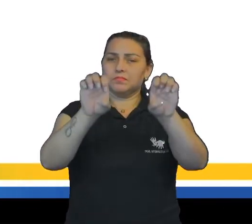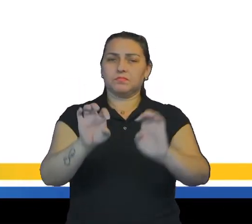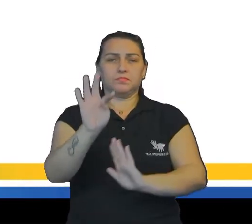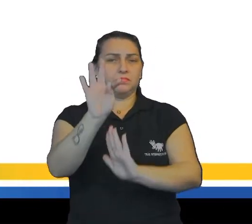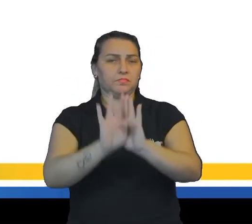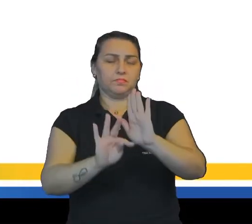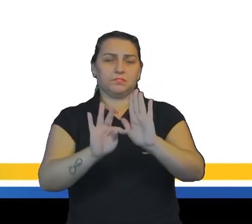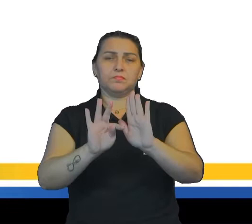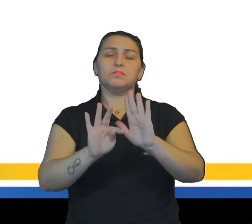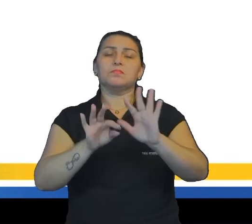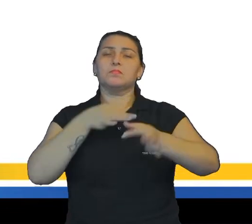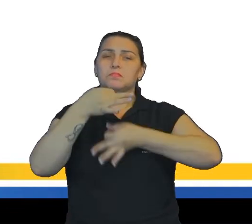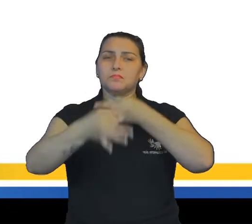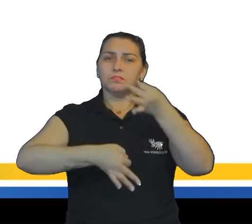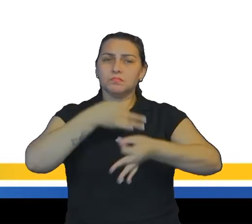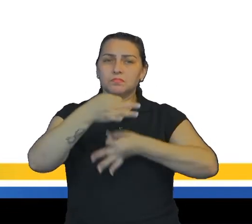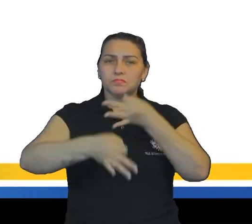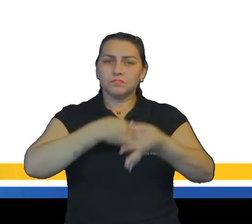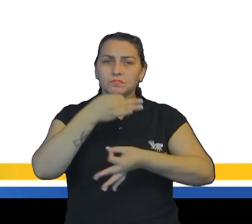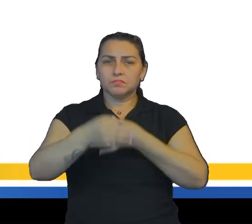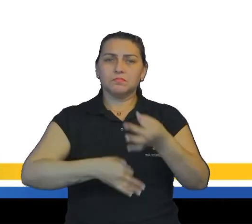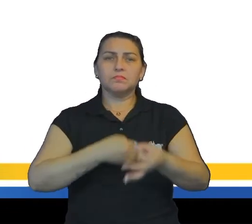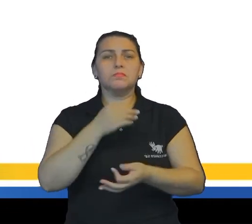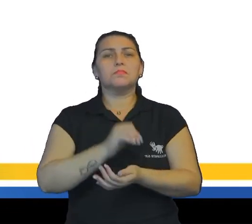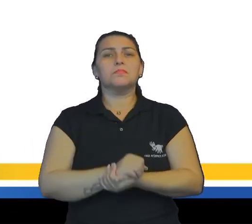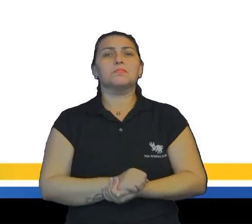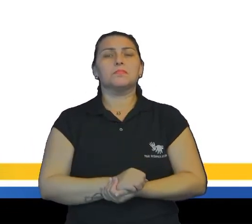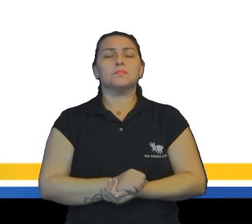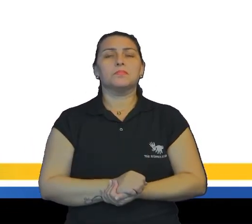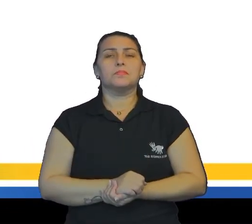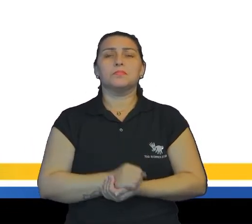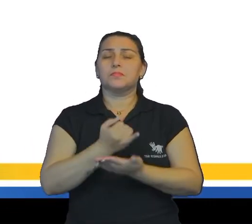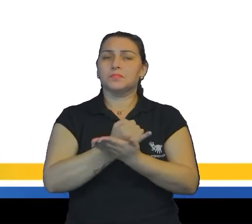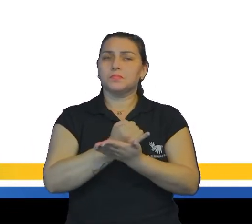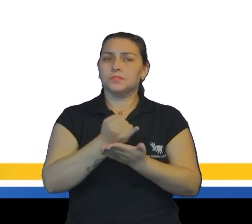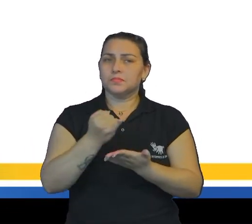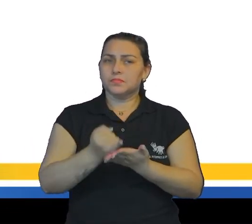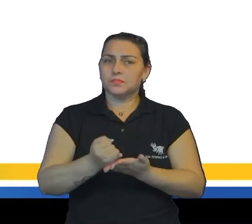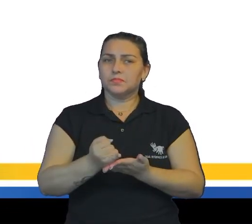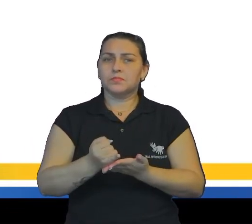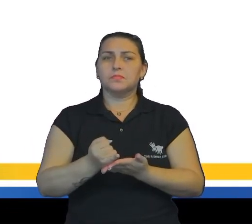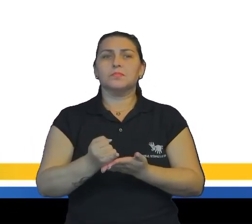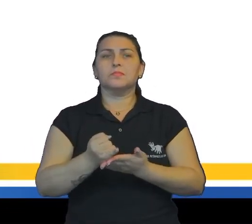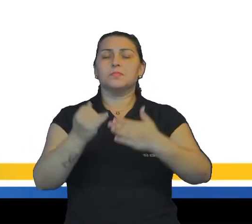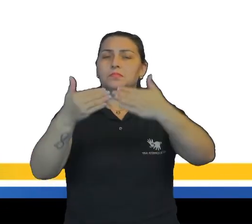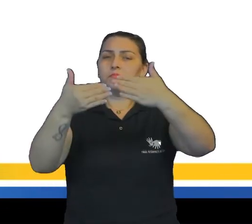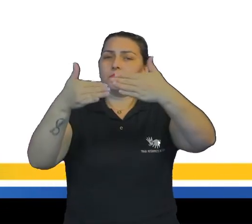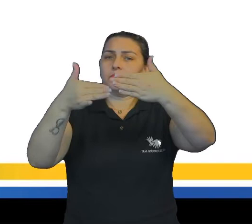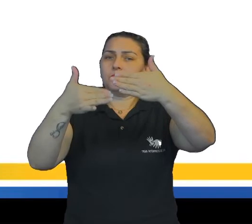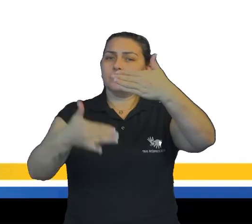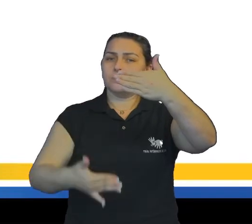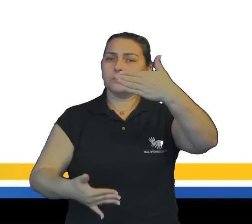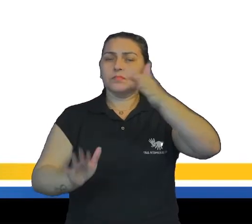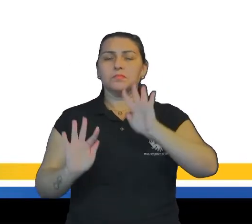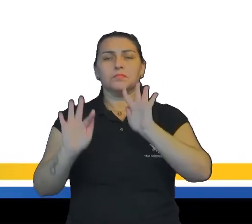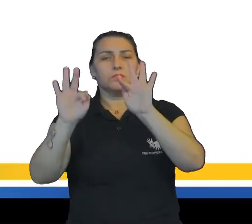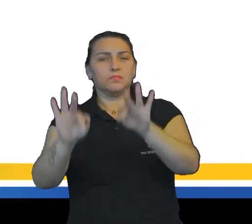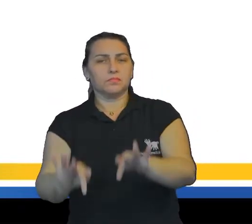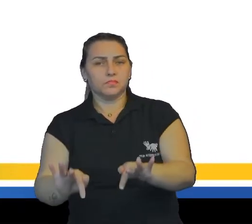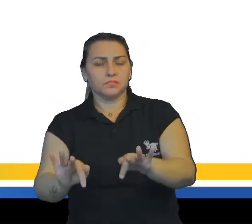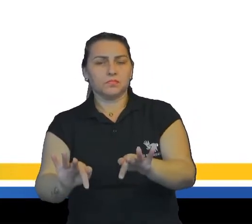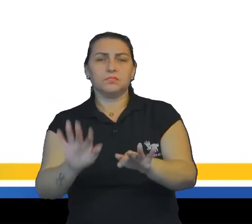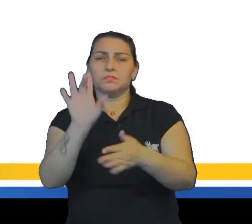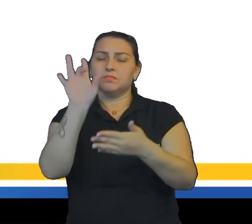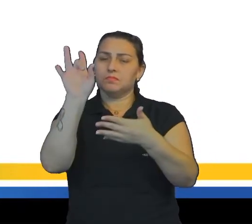A estrutura geral de um texto argumentativo consiste em introdução, desenvolvimento e conclusão. Cada